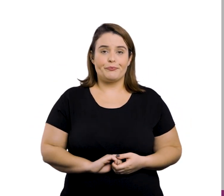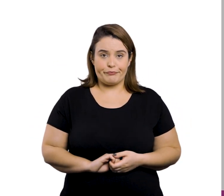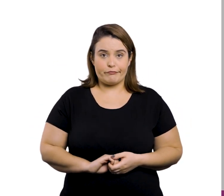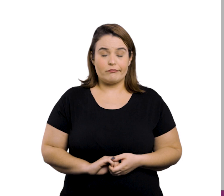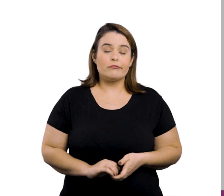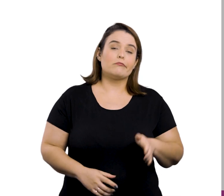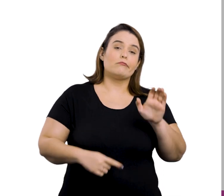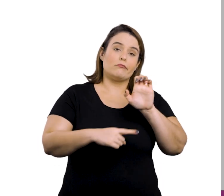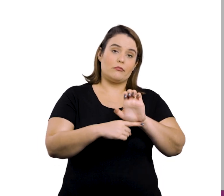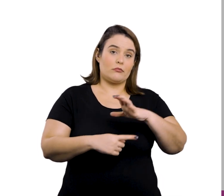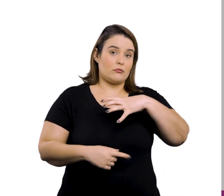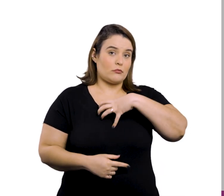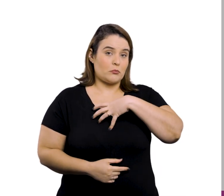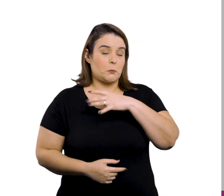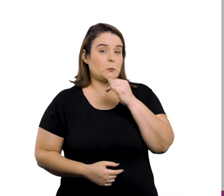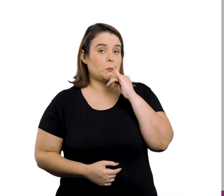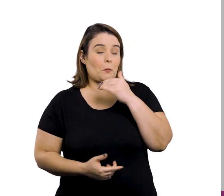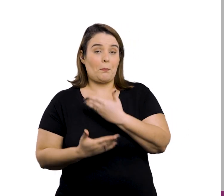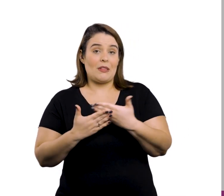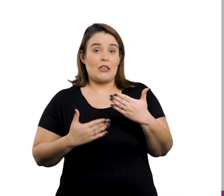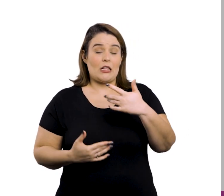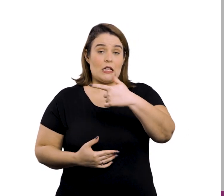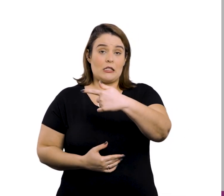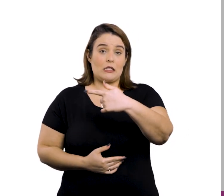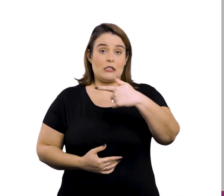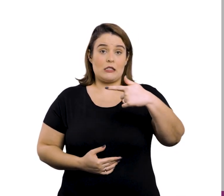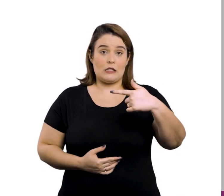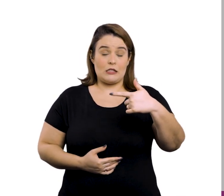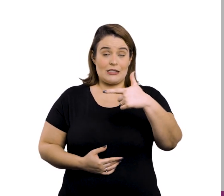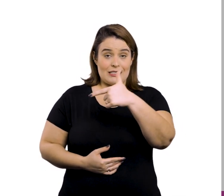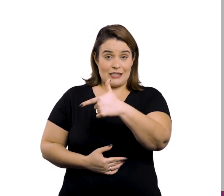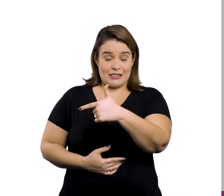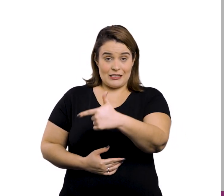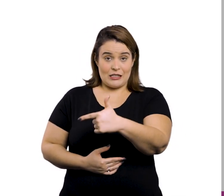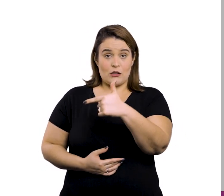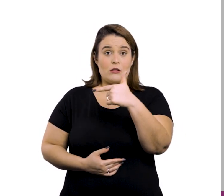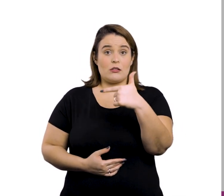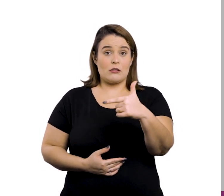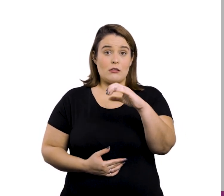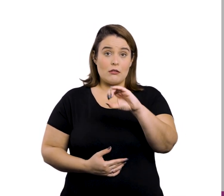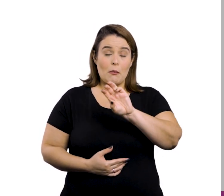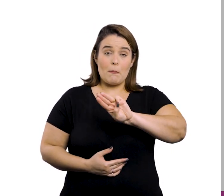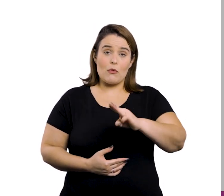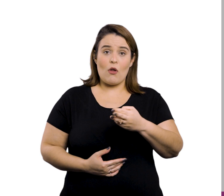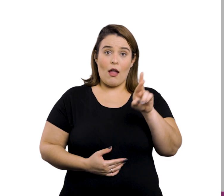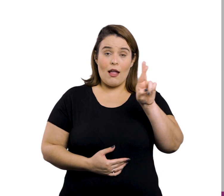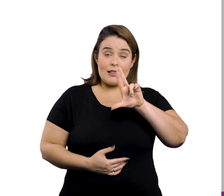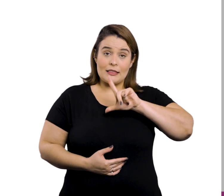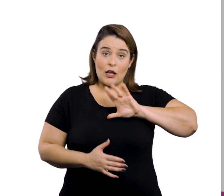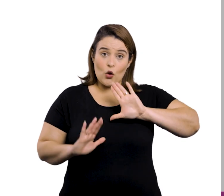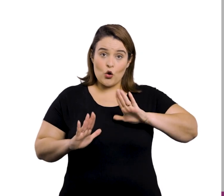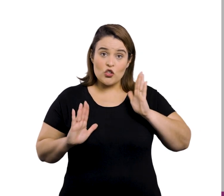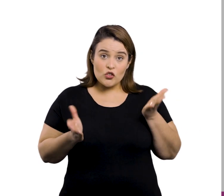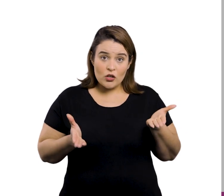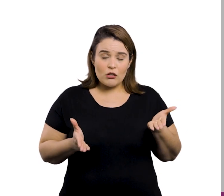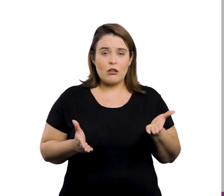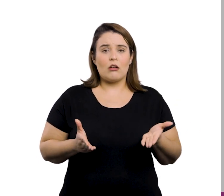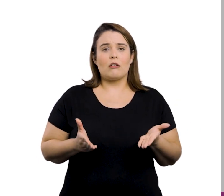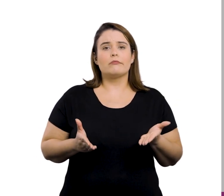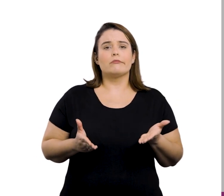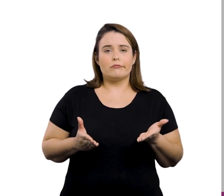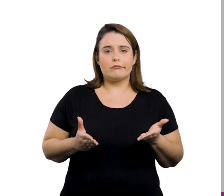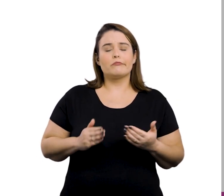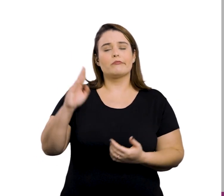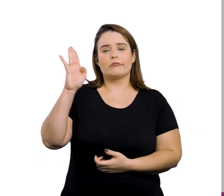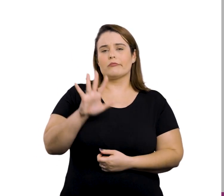menos. O estado da Bahia, por exemplo, perderá 770 milhões de reais do que tem hoje. Como